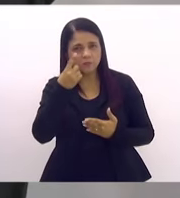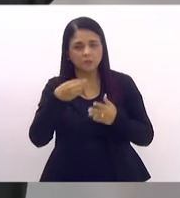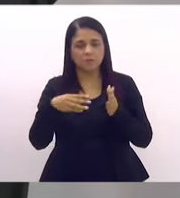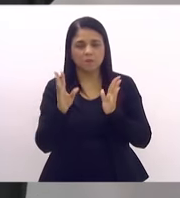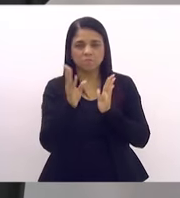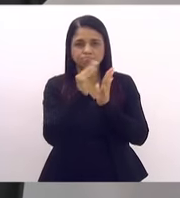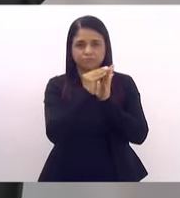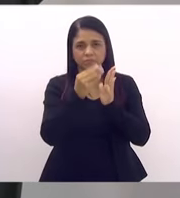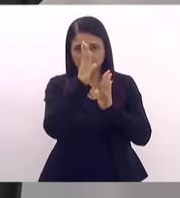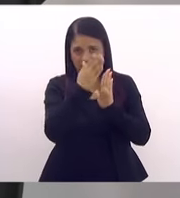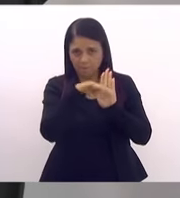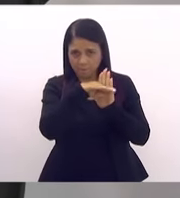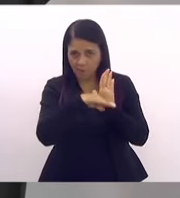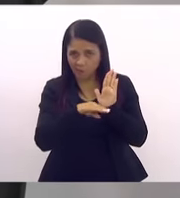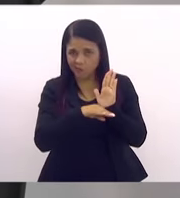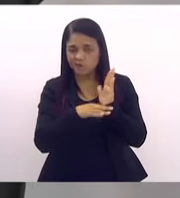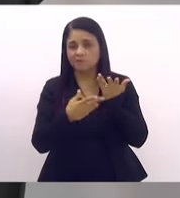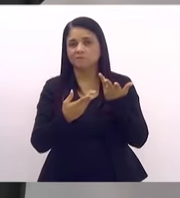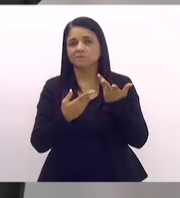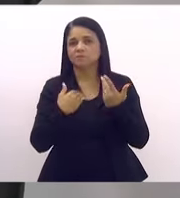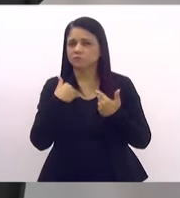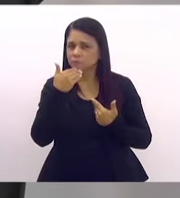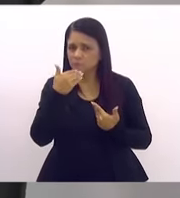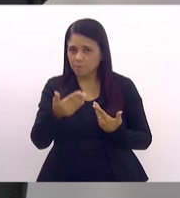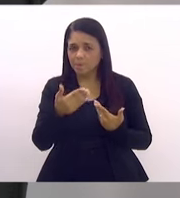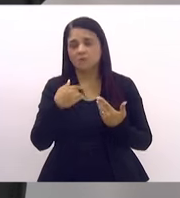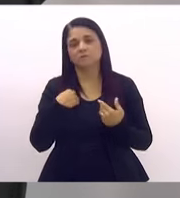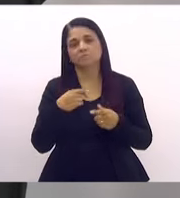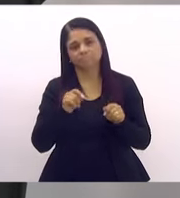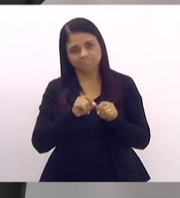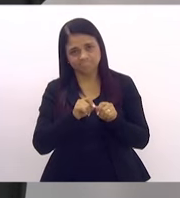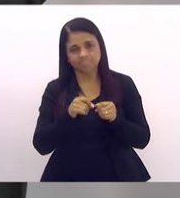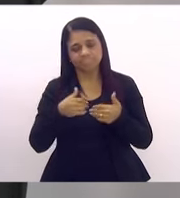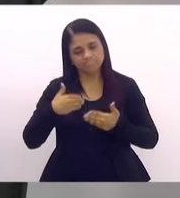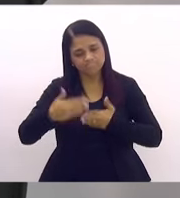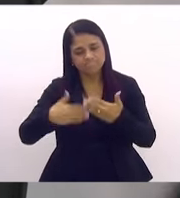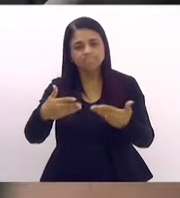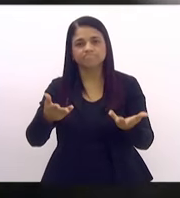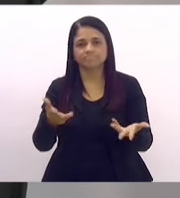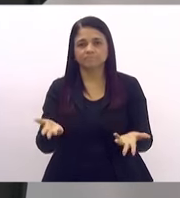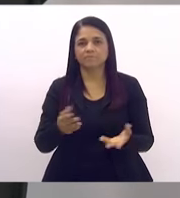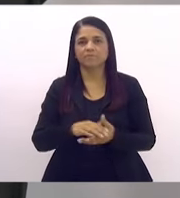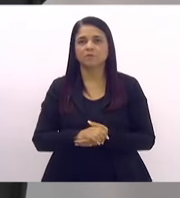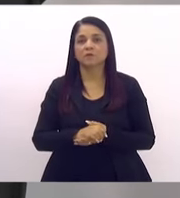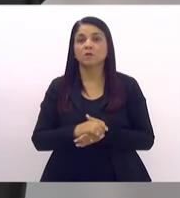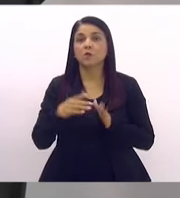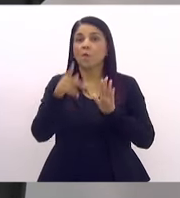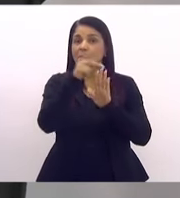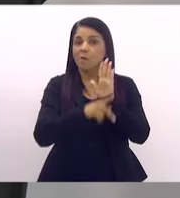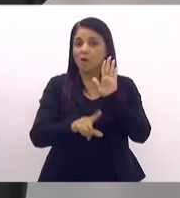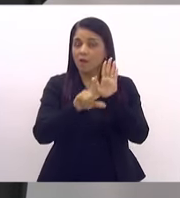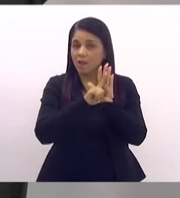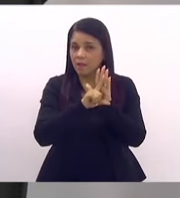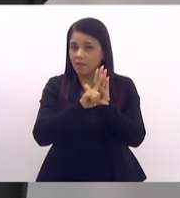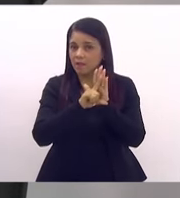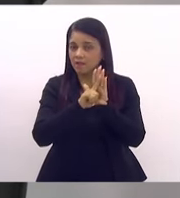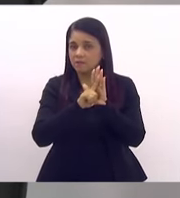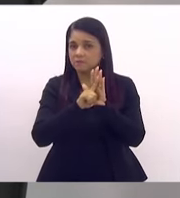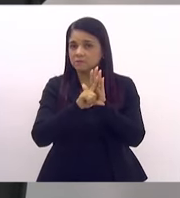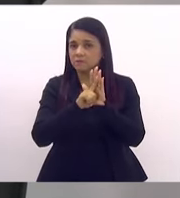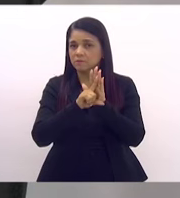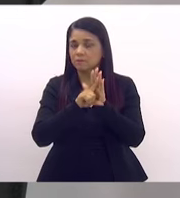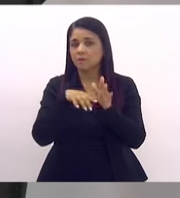pauta, a gente tem feito e tem surtido efeito ao longo do tempo. É um projeto de lei que versa sobre o tombamento